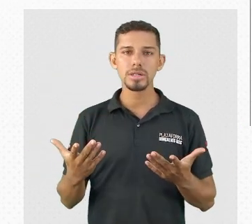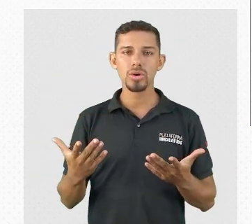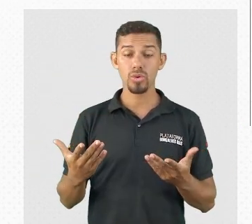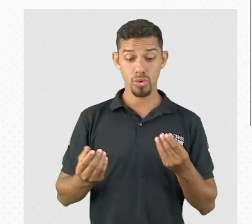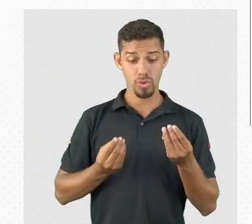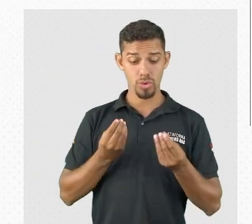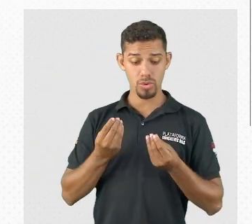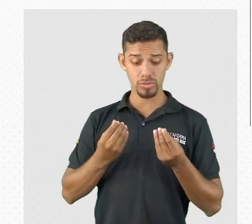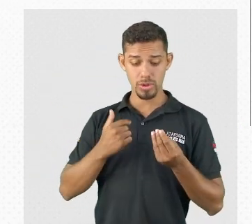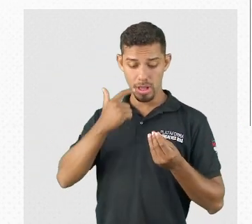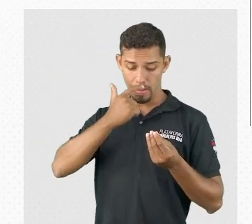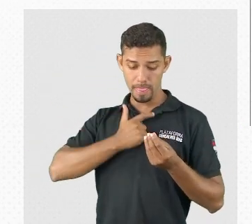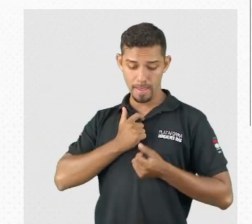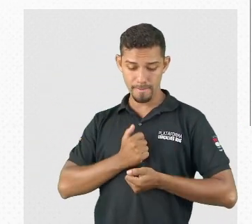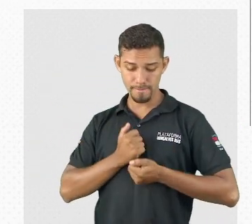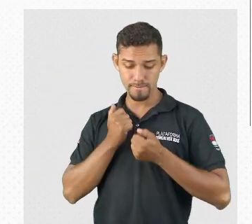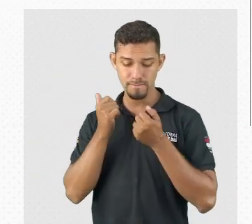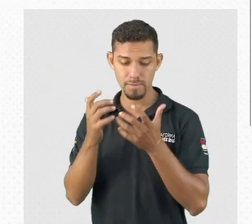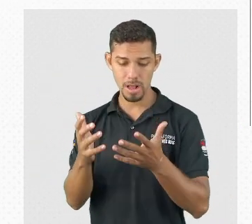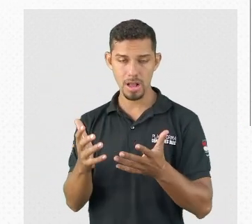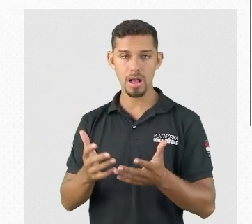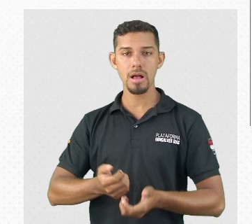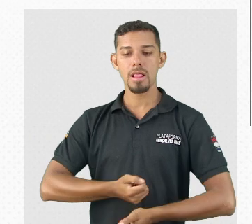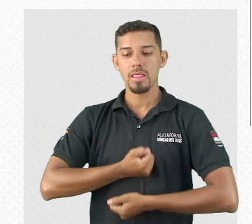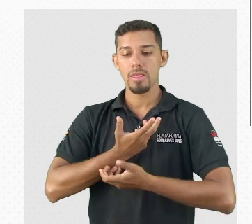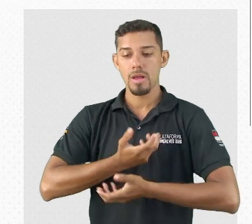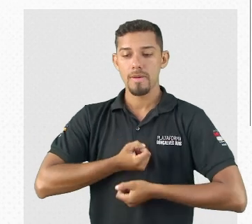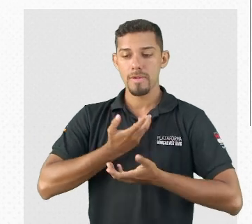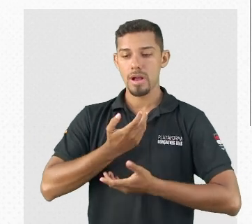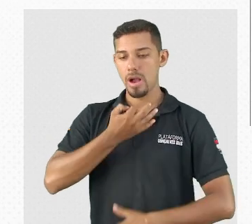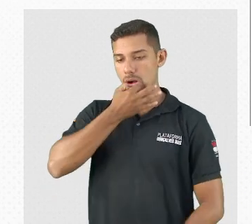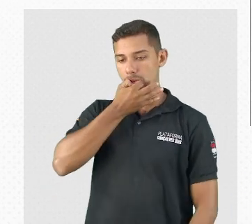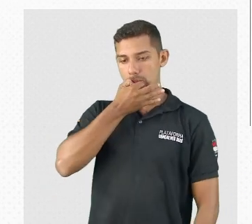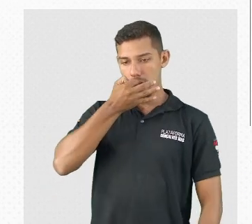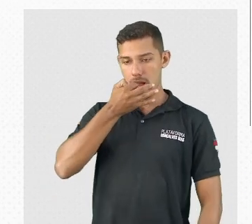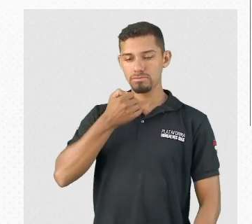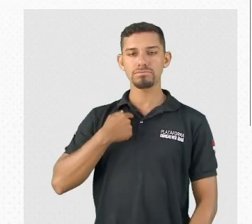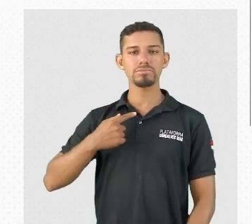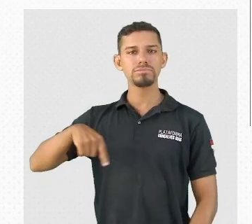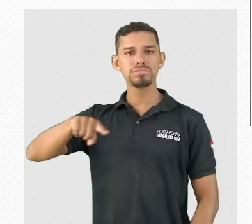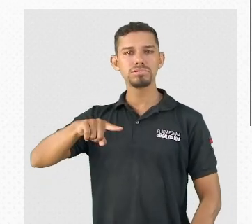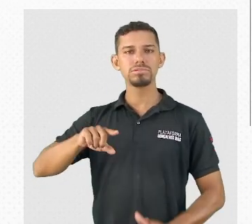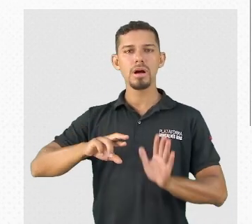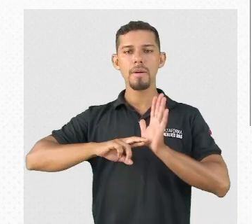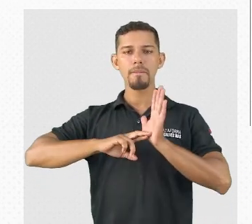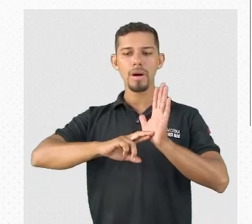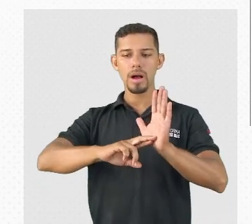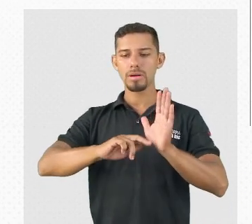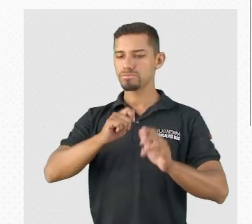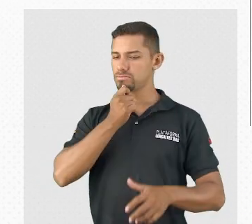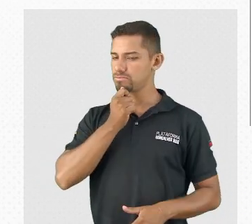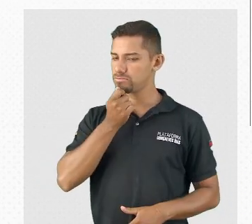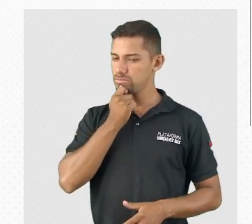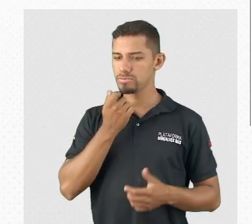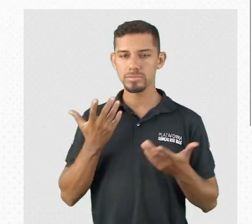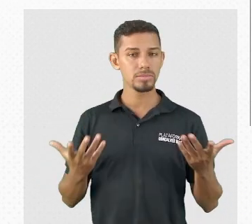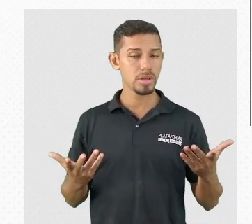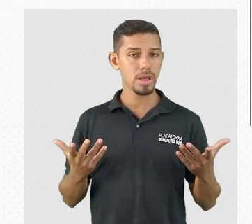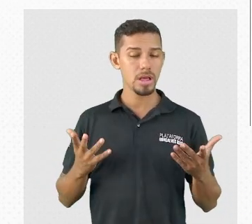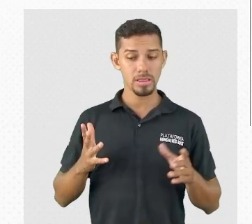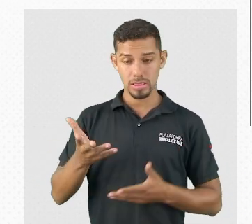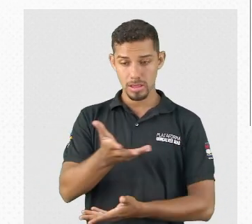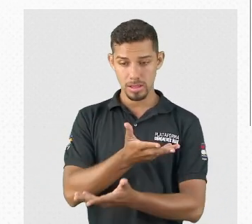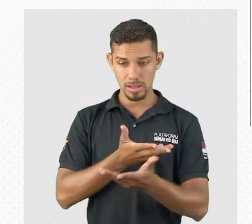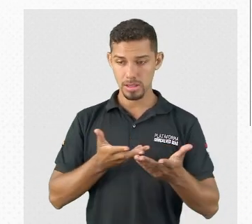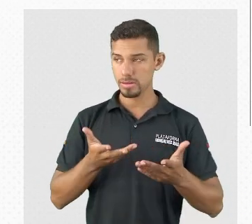voz pode ser mais escutada se você sente que ainda não é tão bem representado ou tão bem representado dentro da